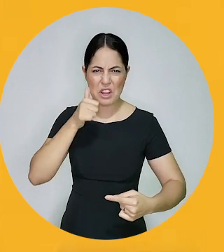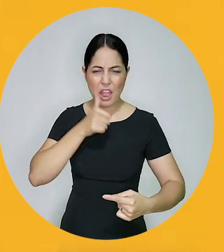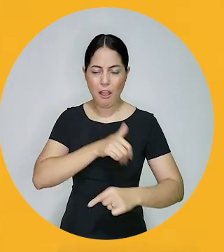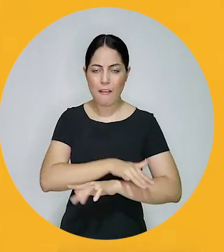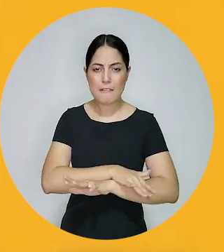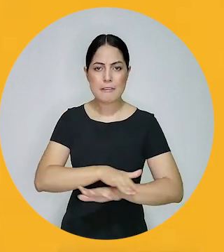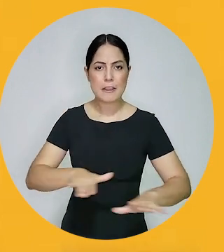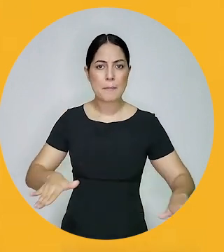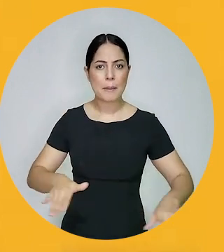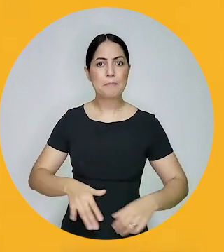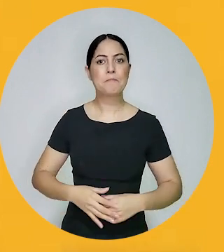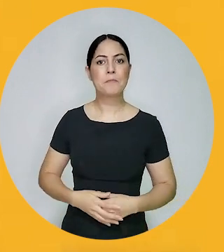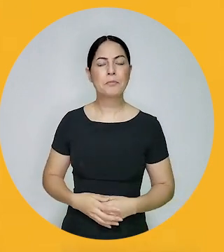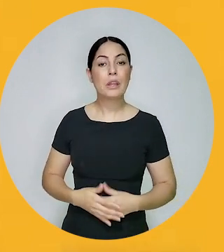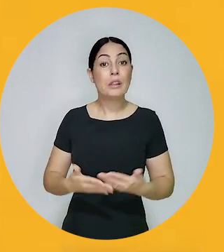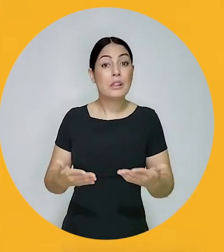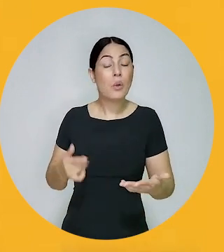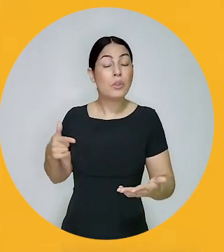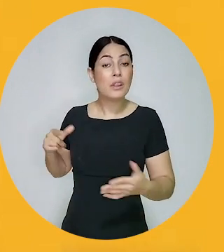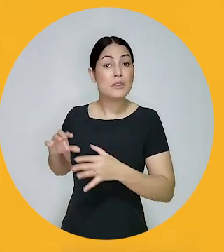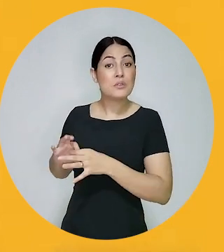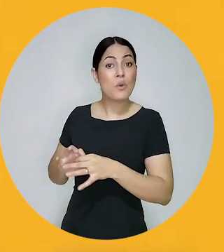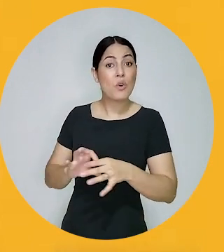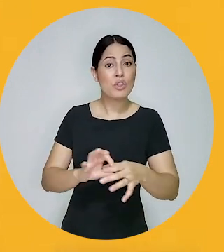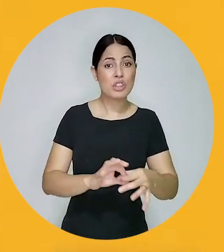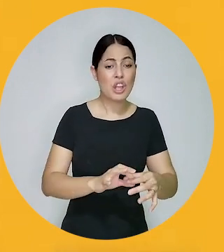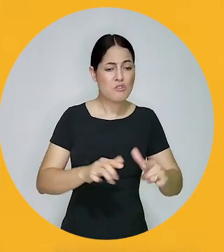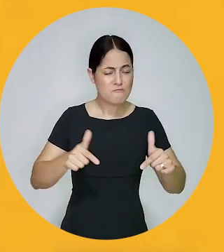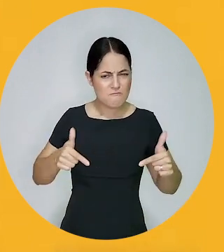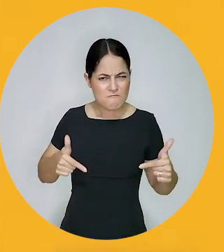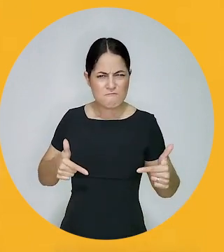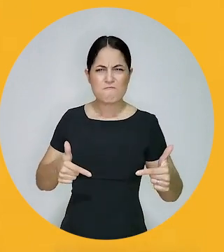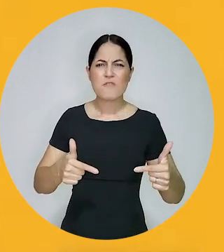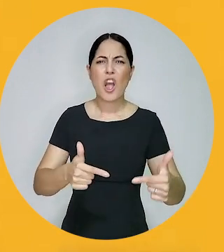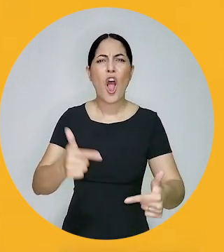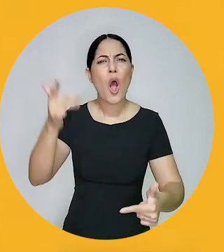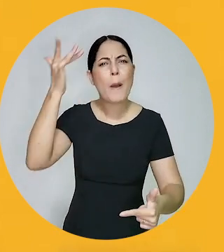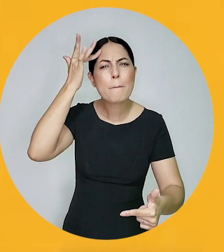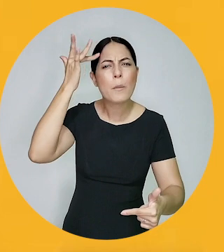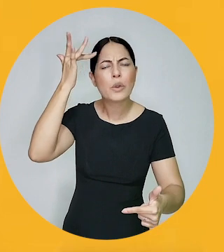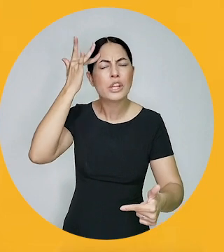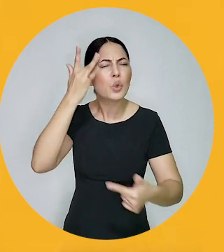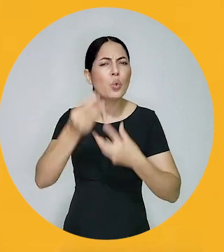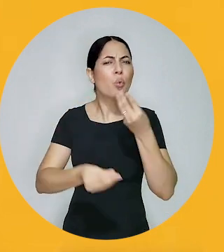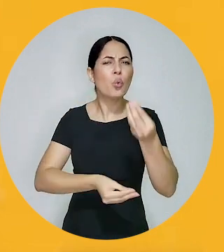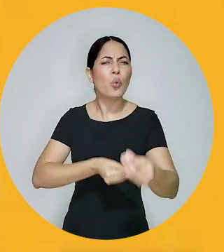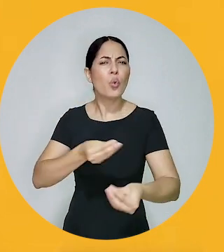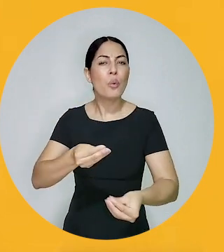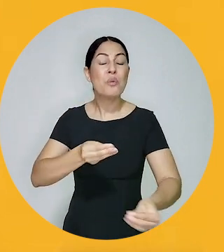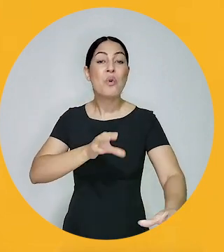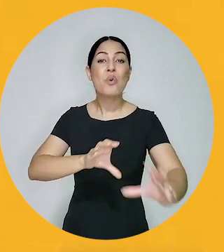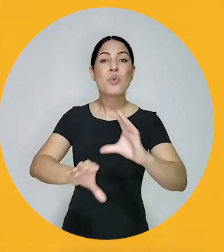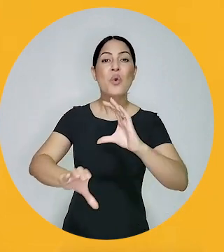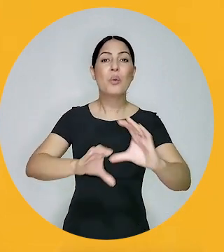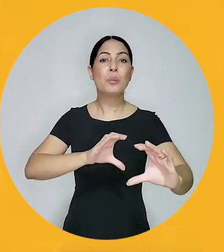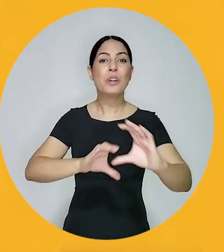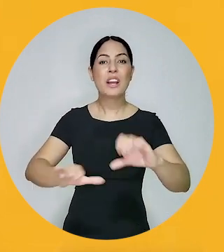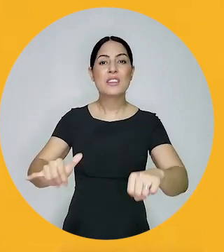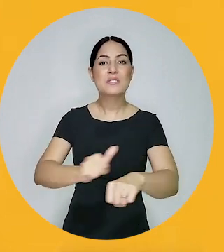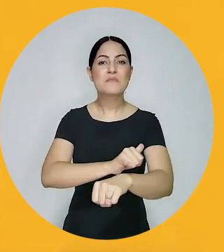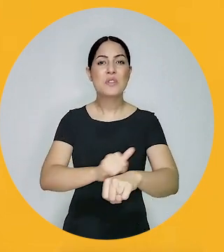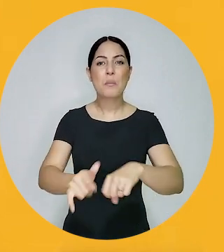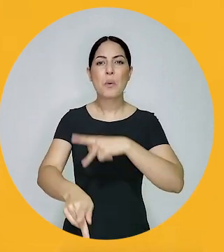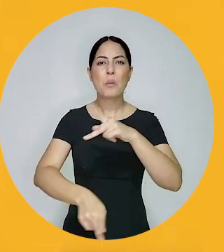de violência contra as mulheres. E essa luta ela tem que se adequar à modernidade, aos novos meios de